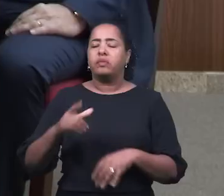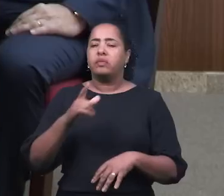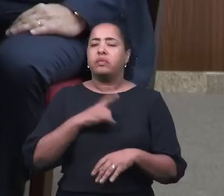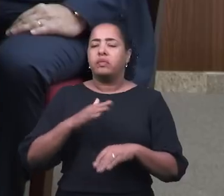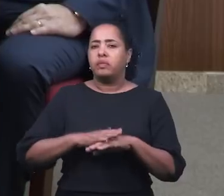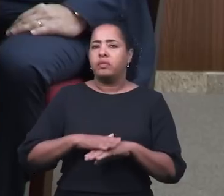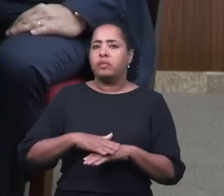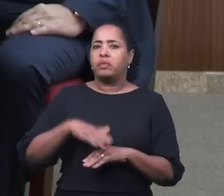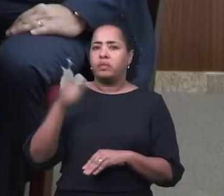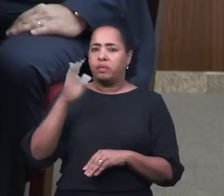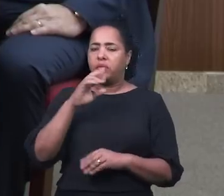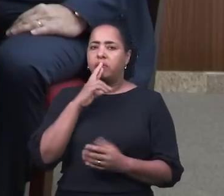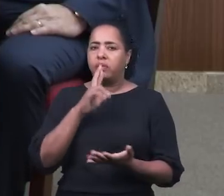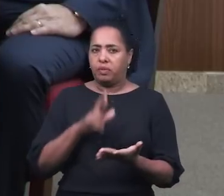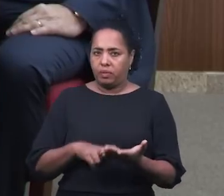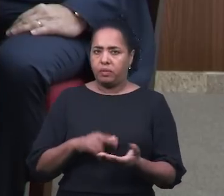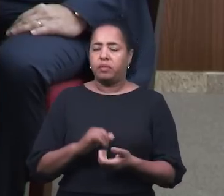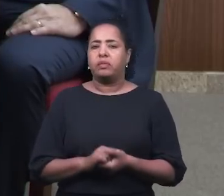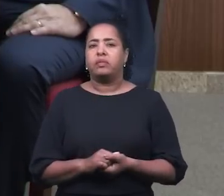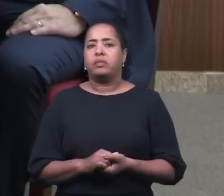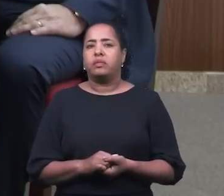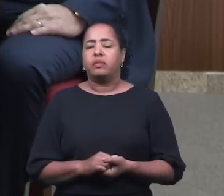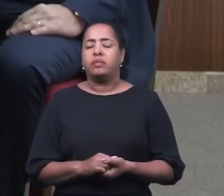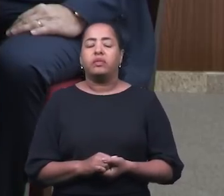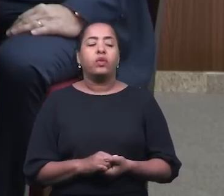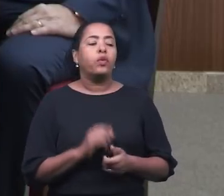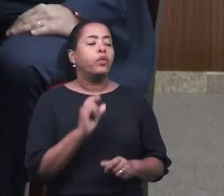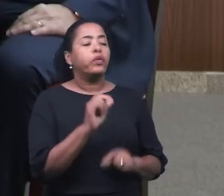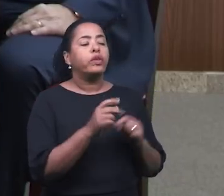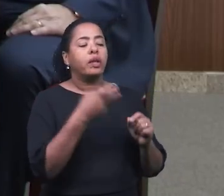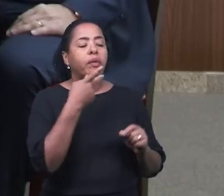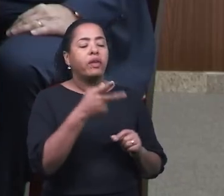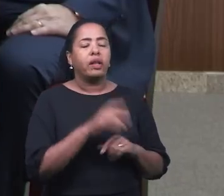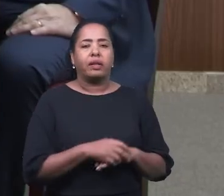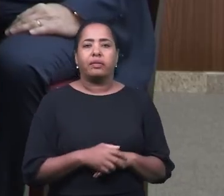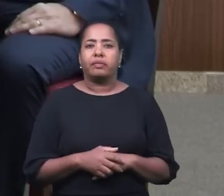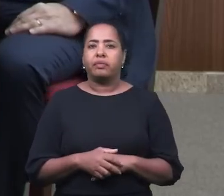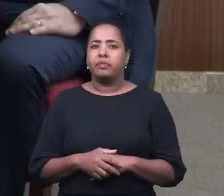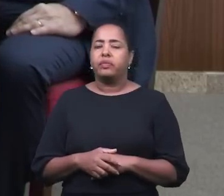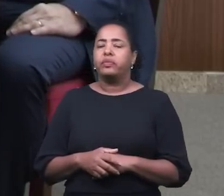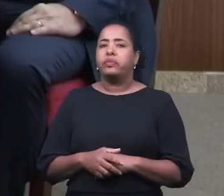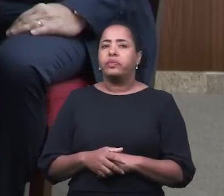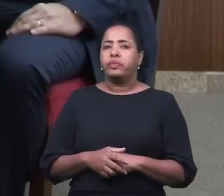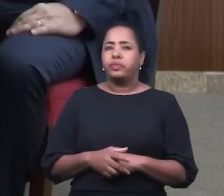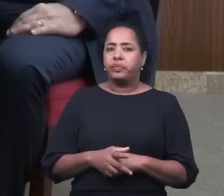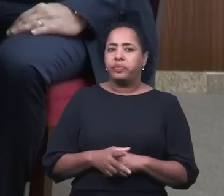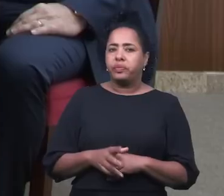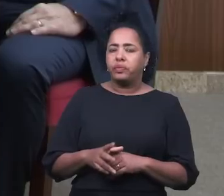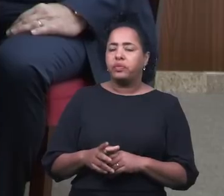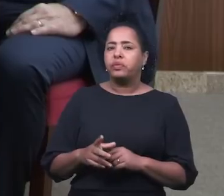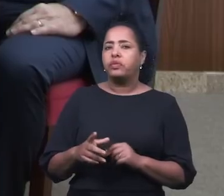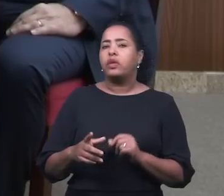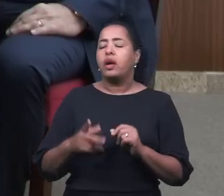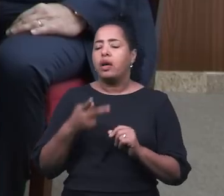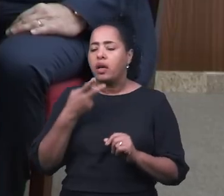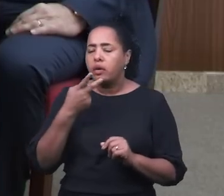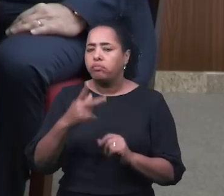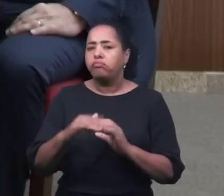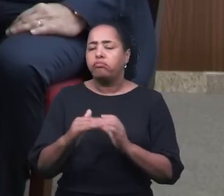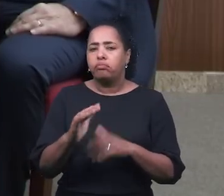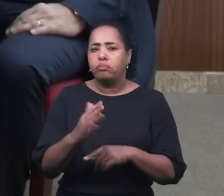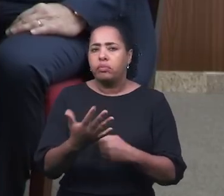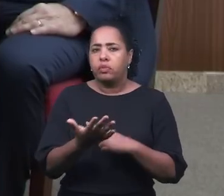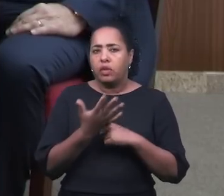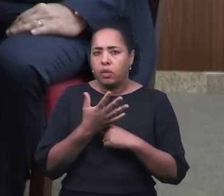mais acerca dessas respostas. Então, Mateus, o que você pode comentar? Pastor, os comentários foram bem executados. Tivemos que aqui o